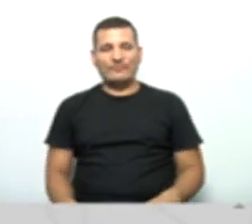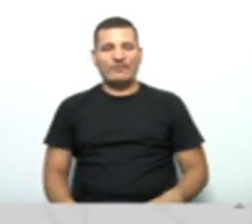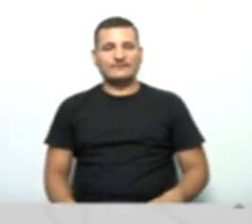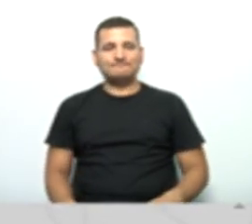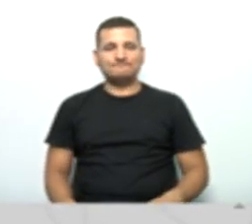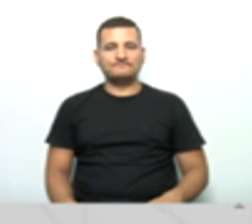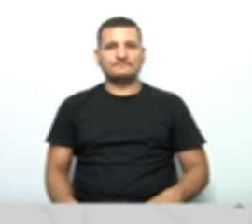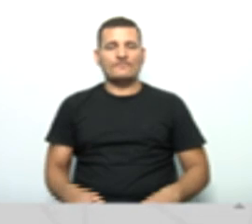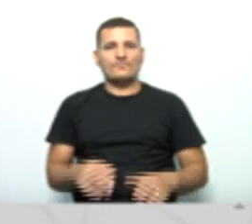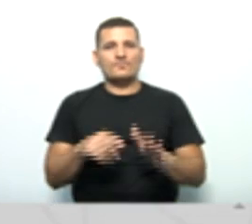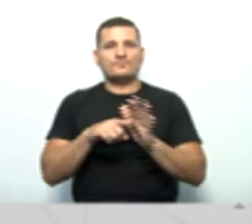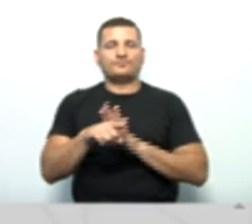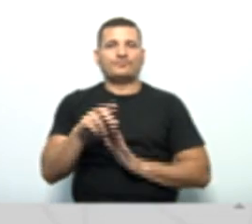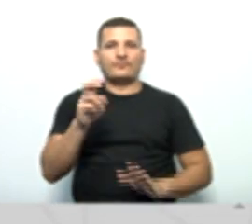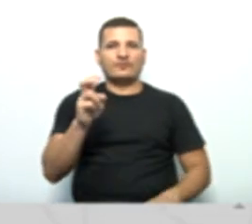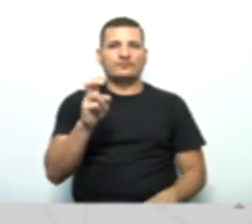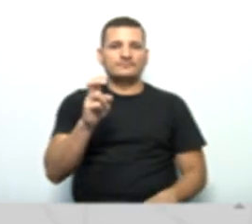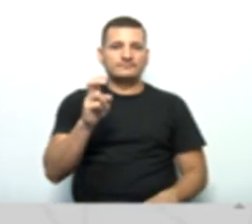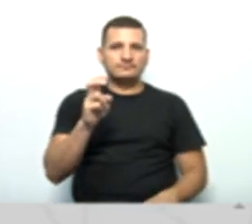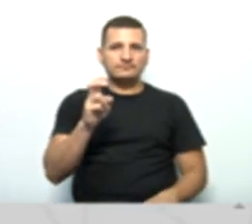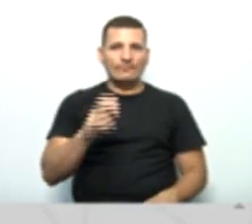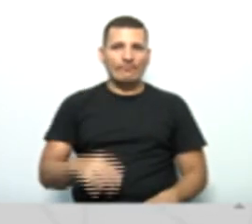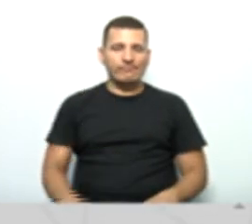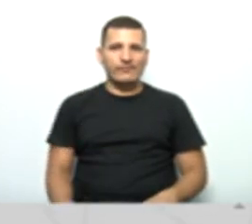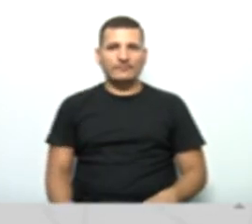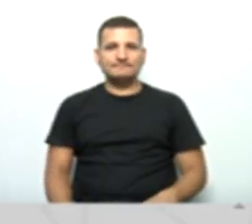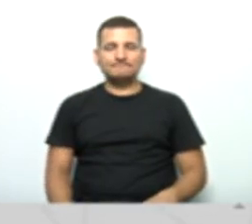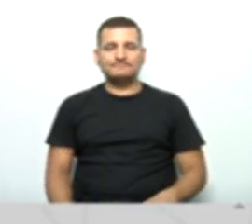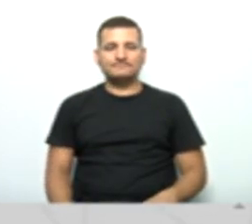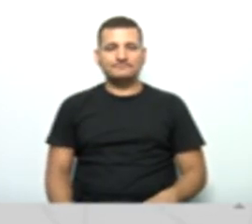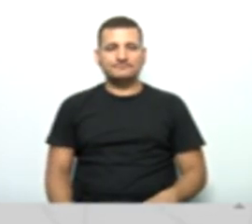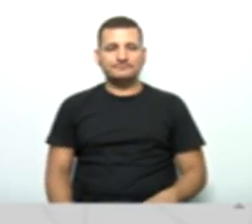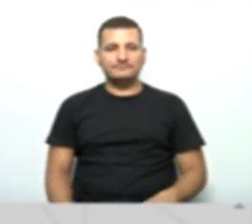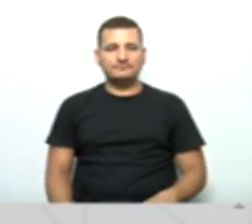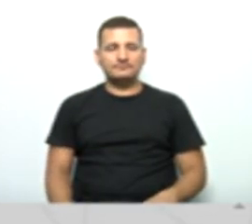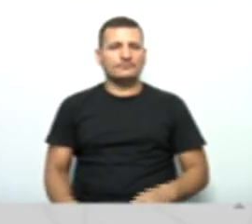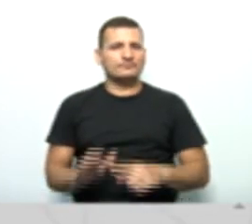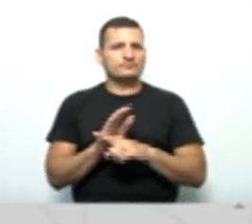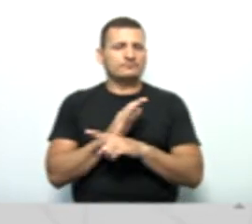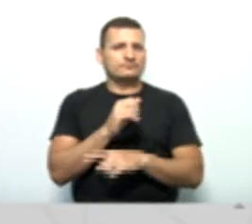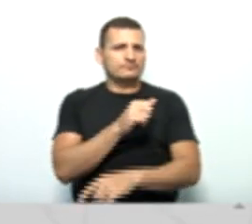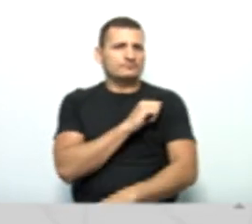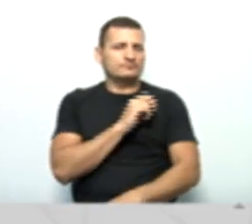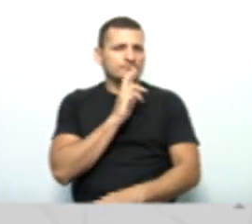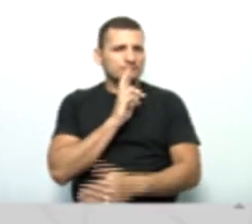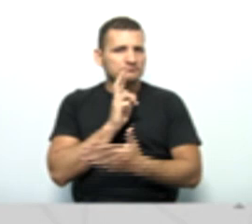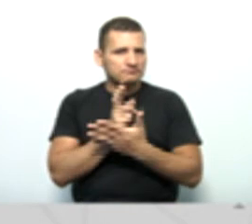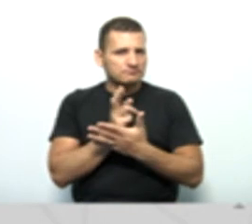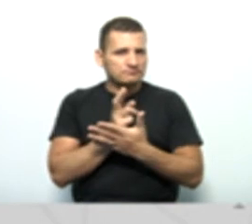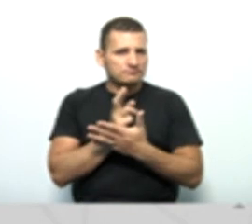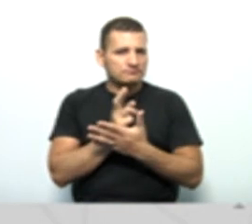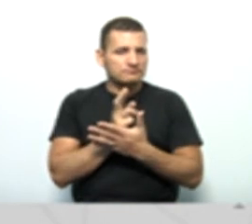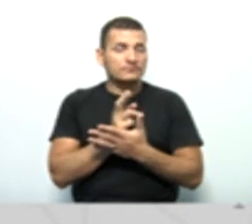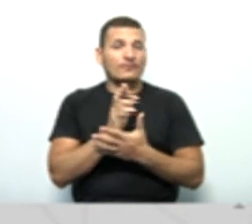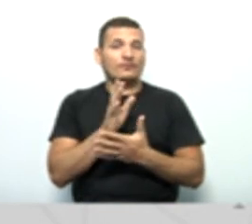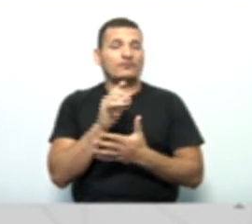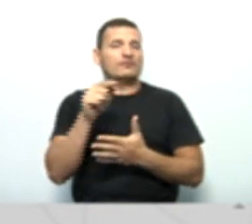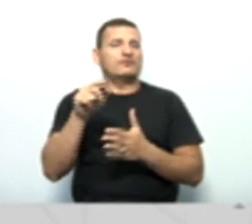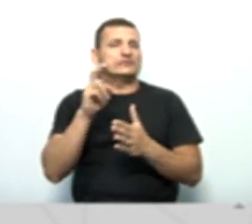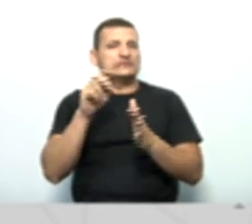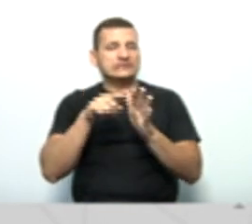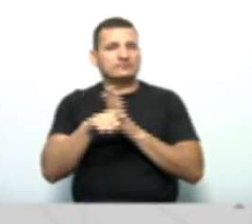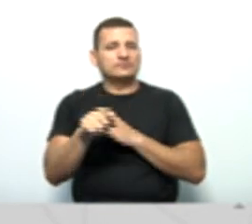mais complicada, professor. Nossos alunos responderam ela, professor? Essa questão, professor, não é complicada.